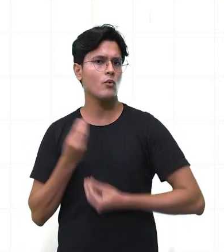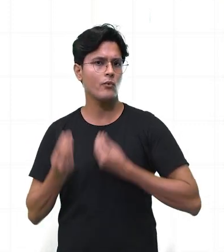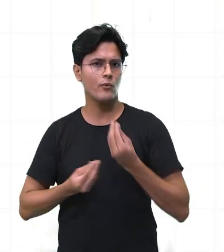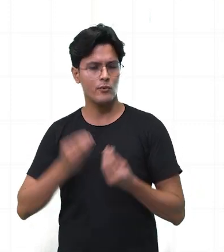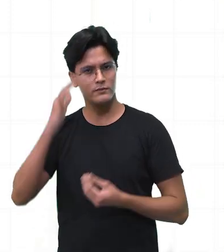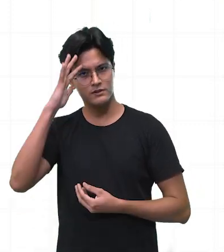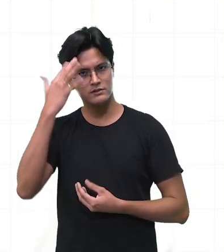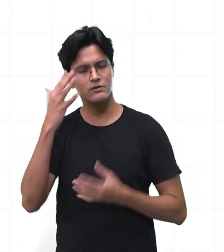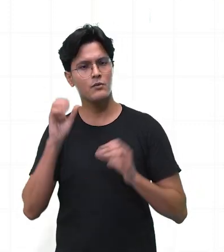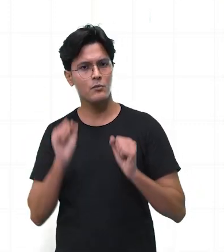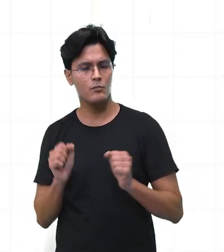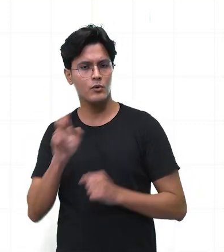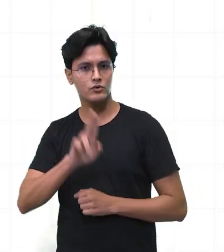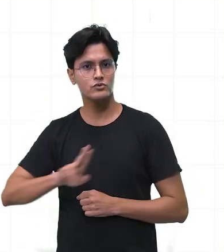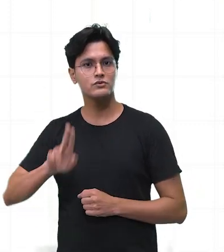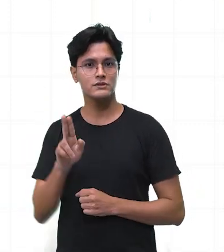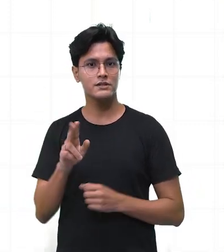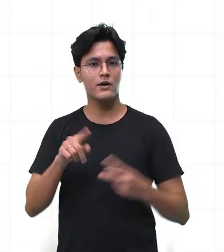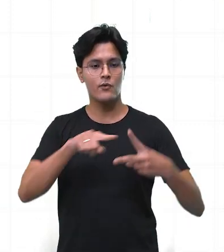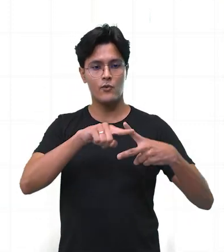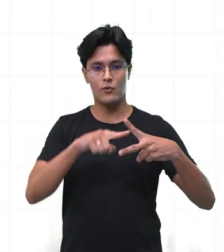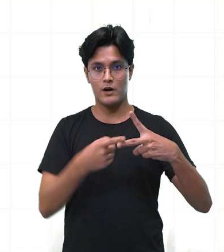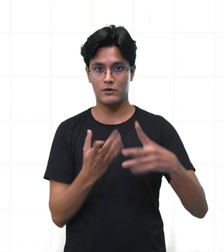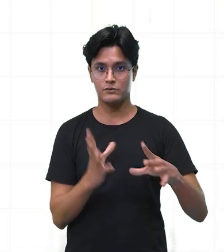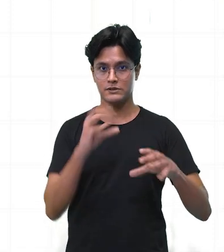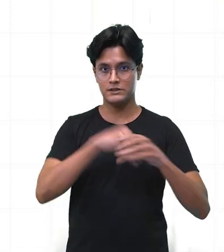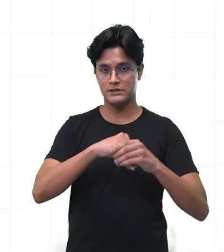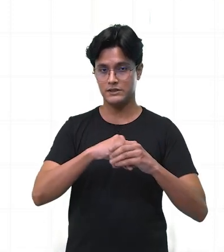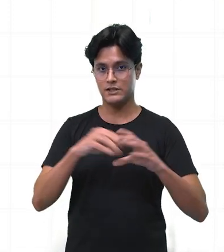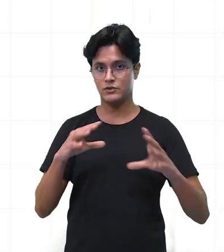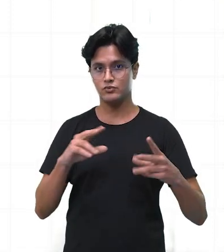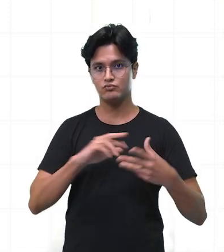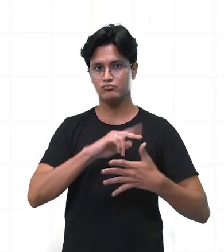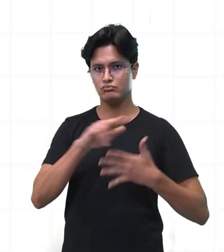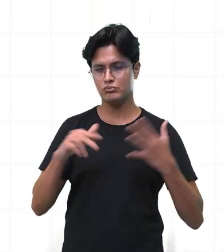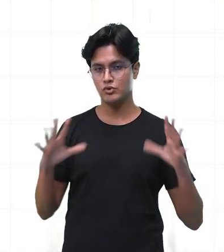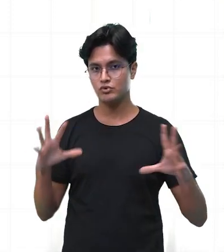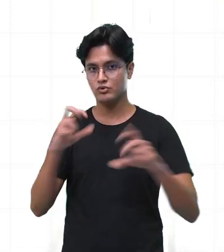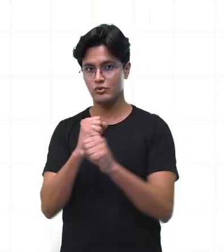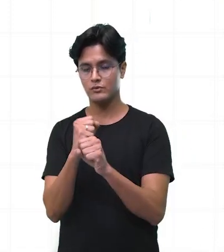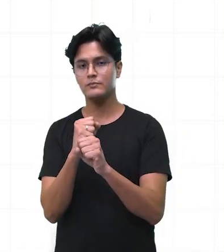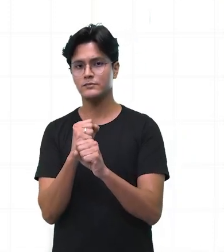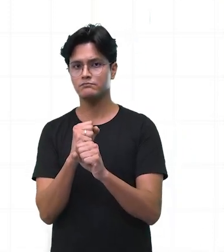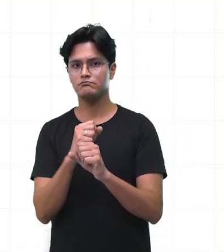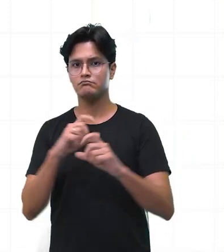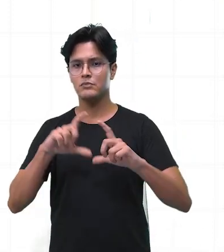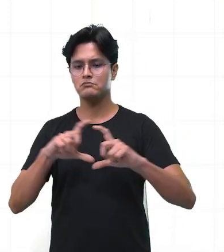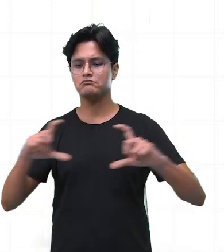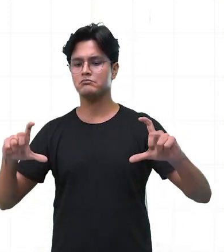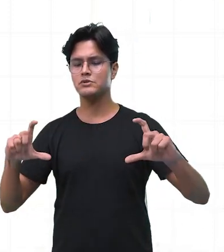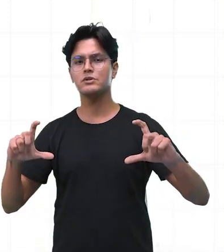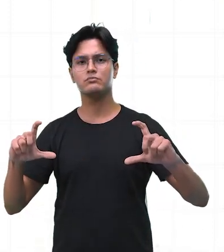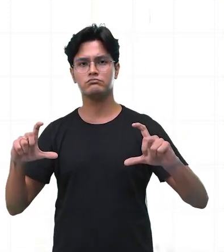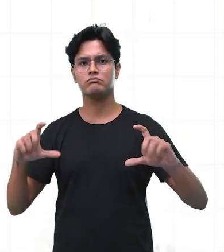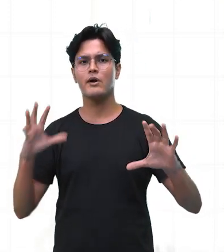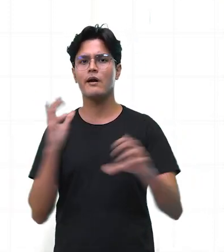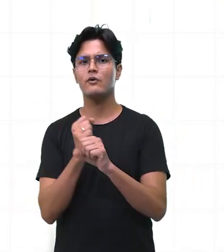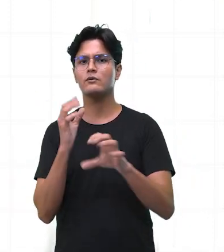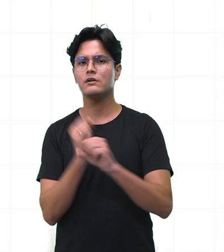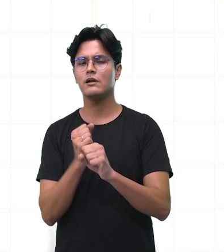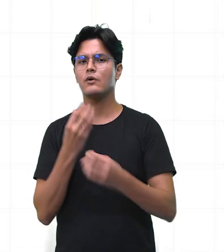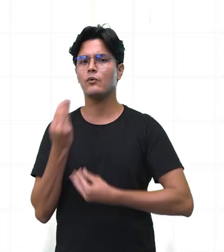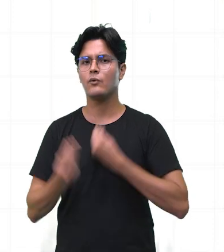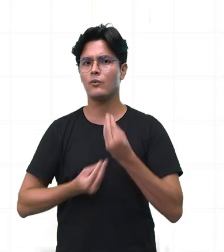de um polígono regular, ok? Então, qual é a expressão mesmo? Todo mundo aí já sabe, já tem isso aí na mente, não